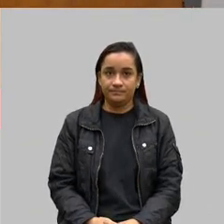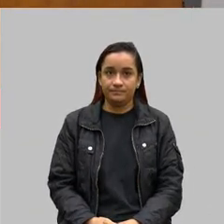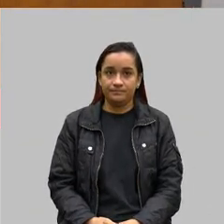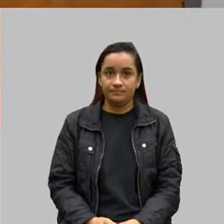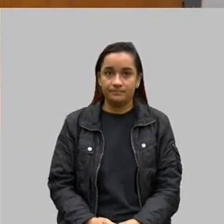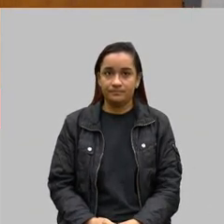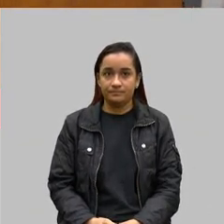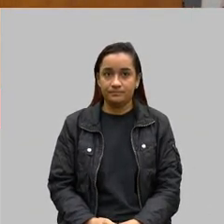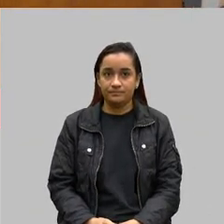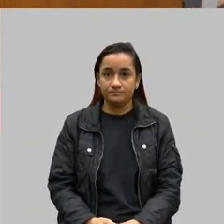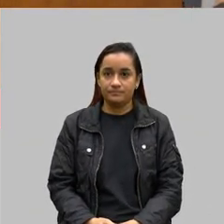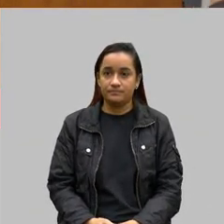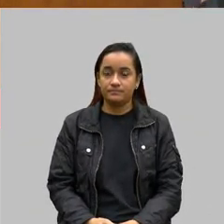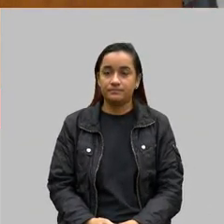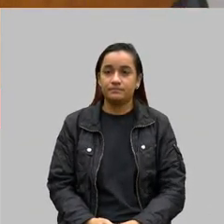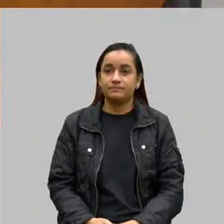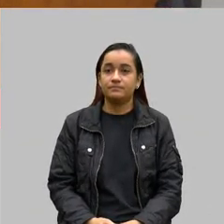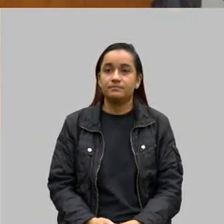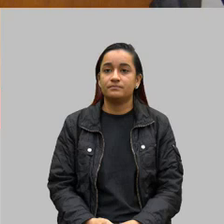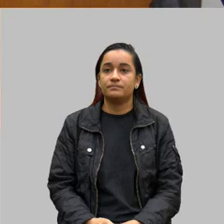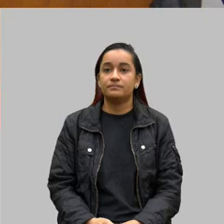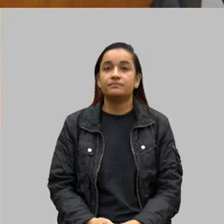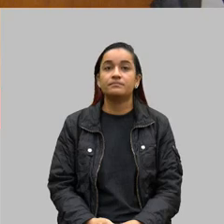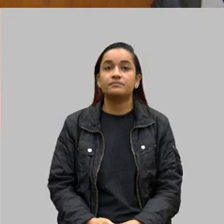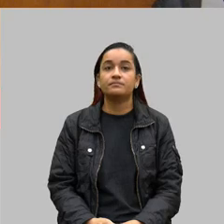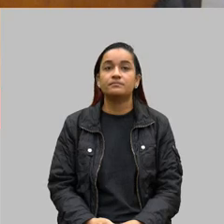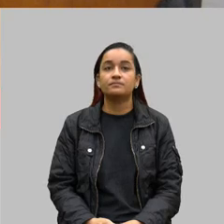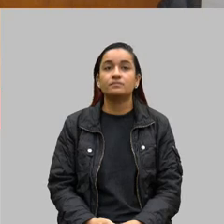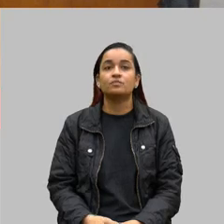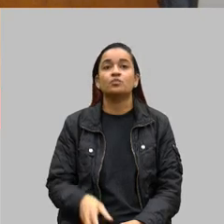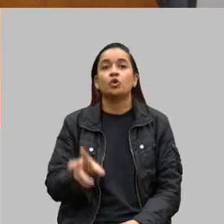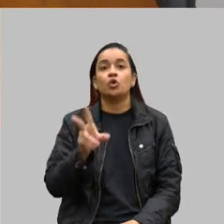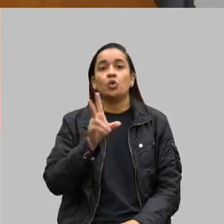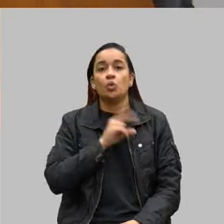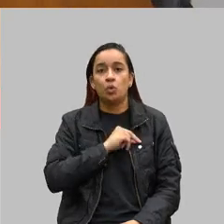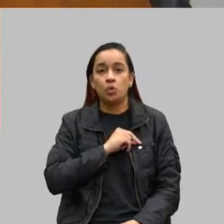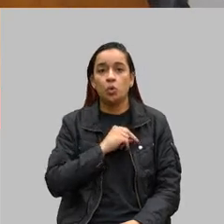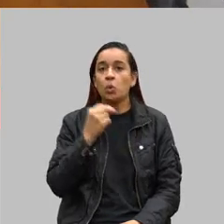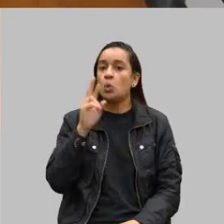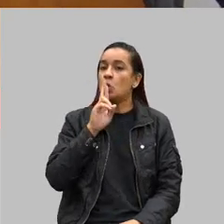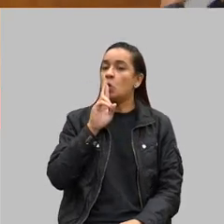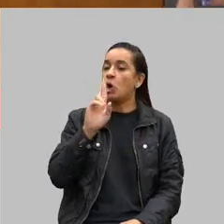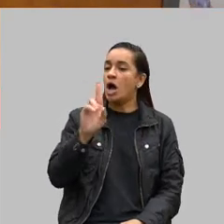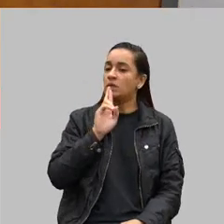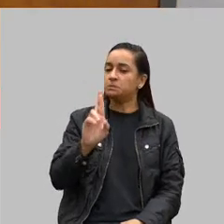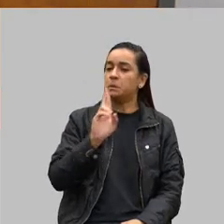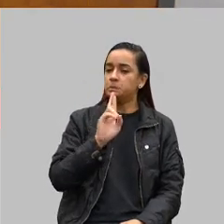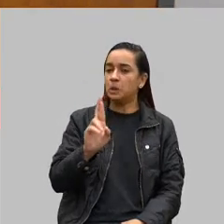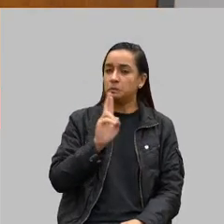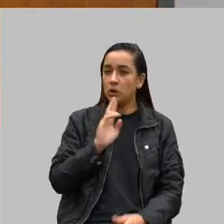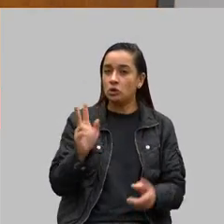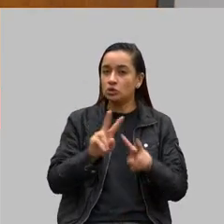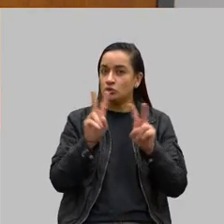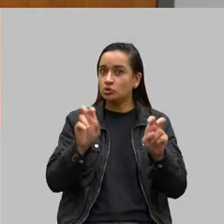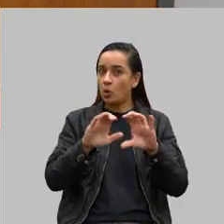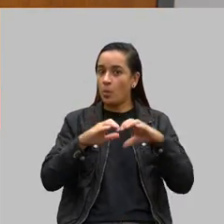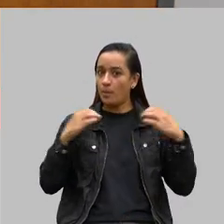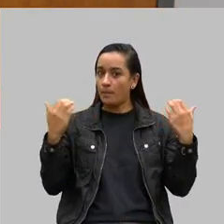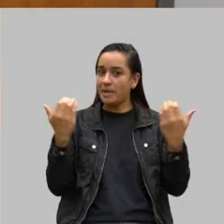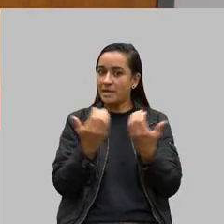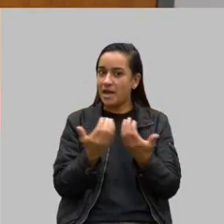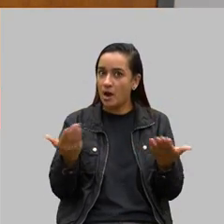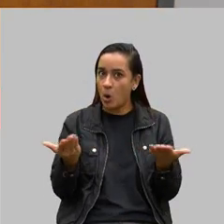vai ser mais futebol Nossa Senhora o Pedro com essa resposta que ele deu que agora o Mineirão vai ser